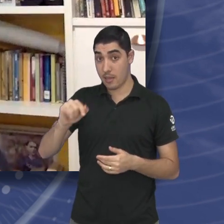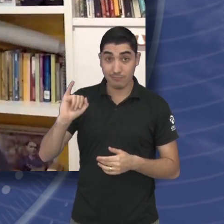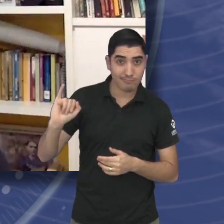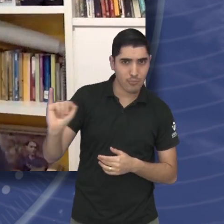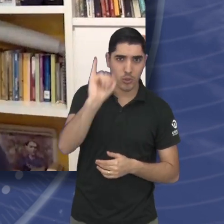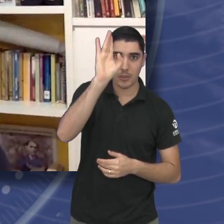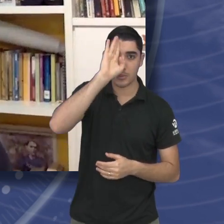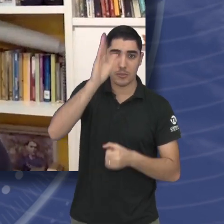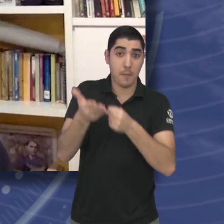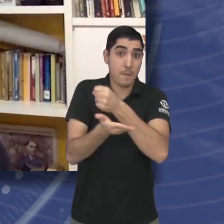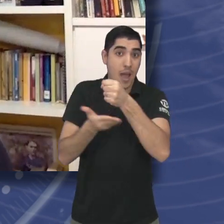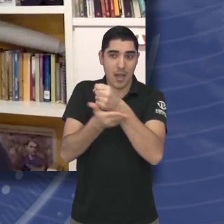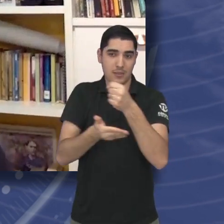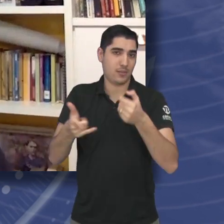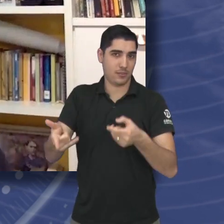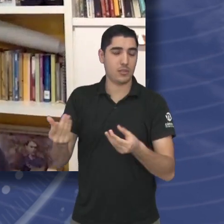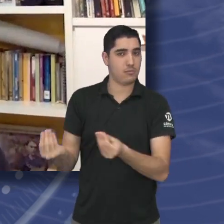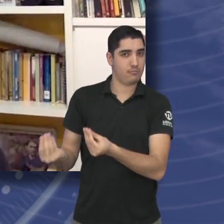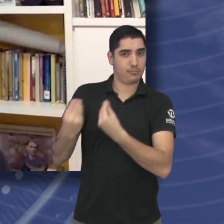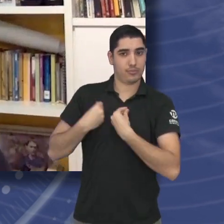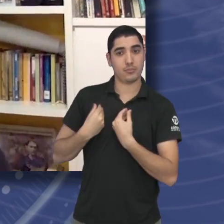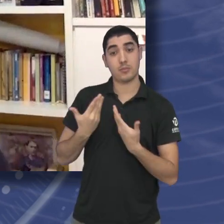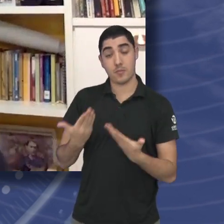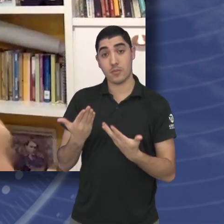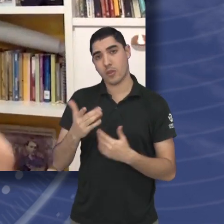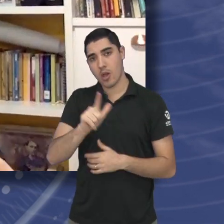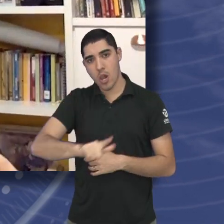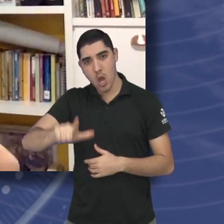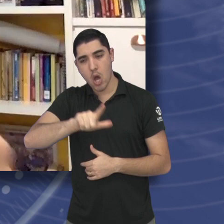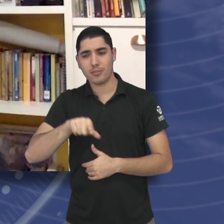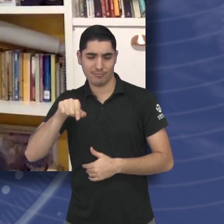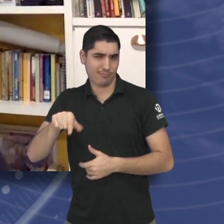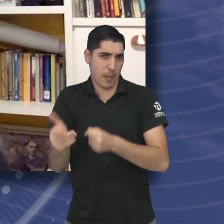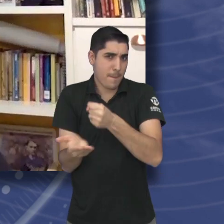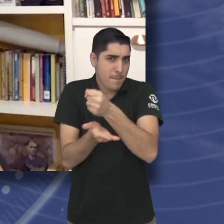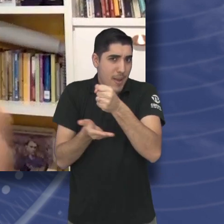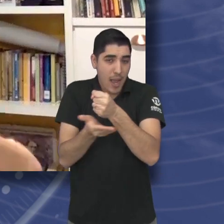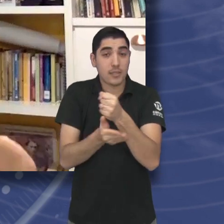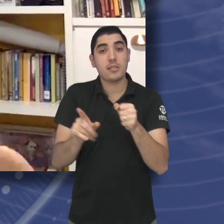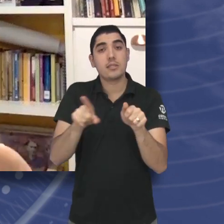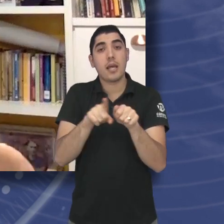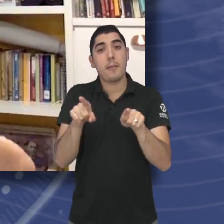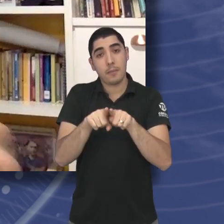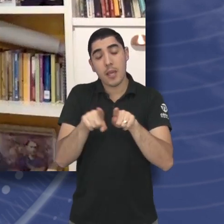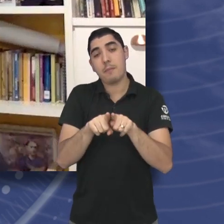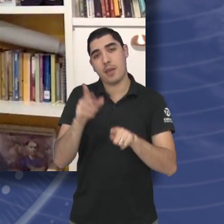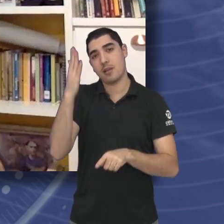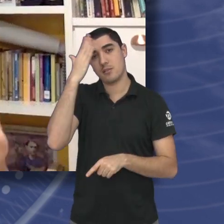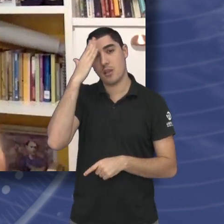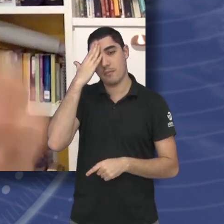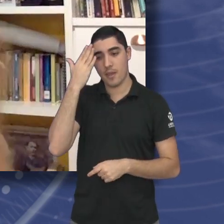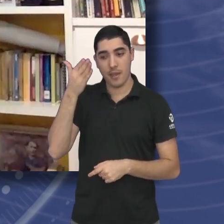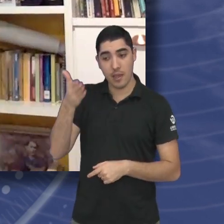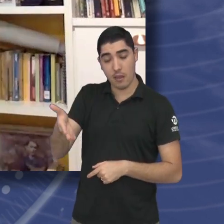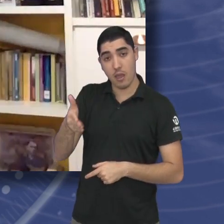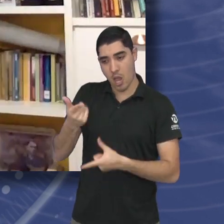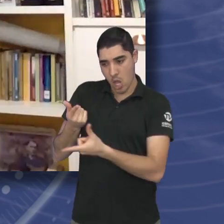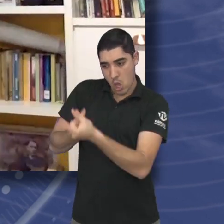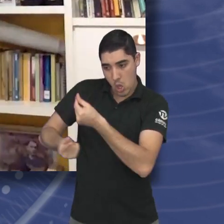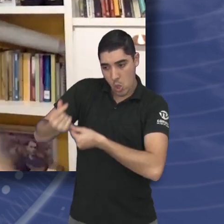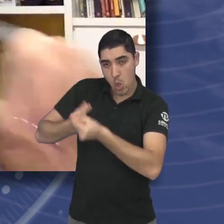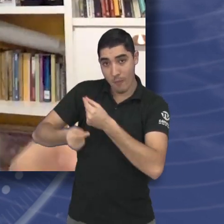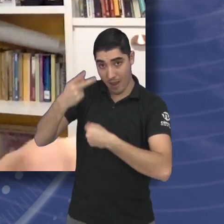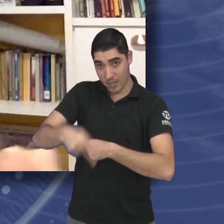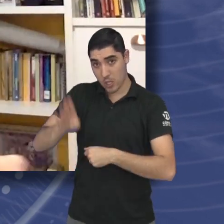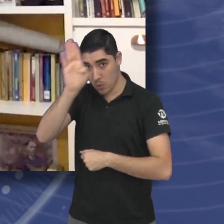de itens que são essenciais. E uma multiplicidade, além disso que é muito básico, tem uma multiplicidade de itens do funcionamento da economia dentro do